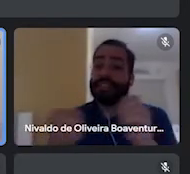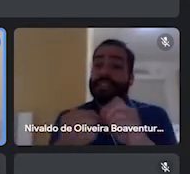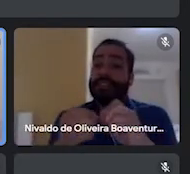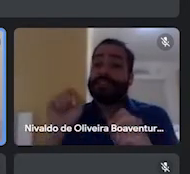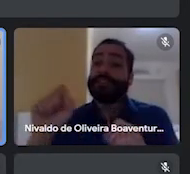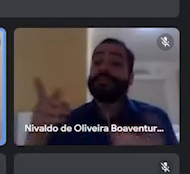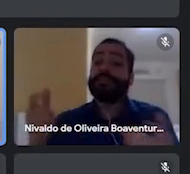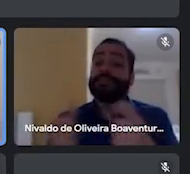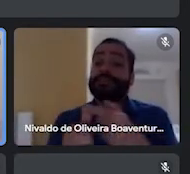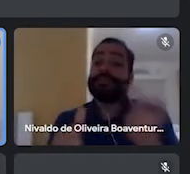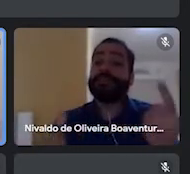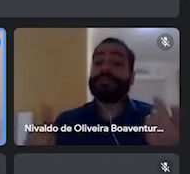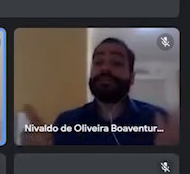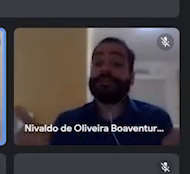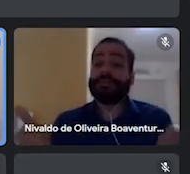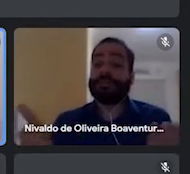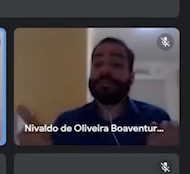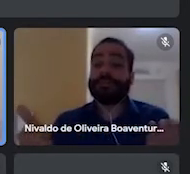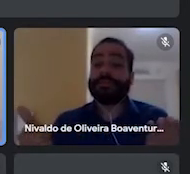faz?